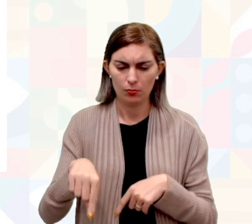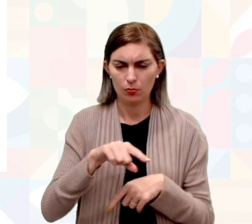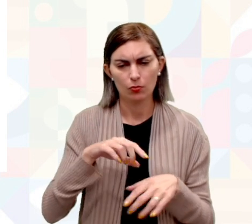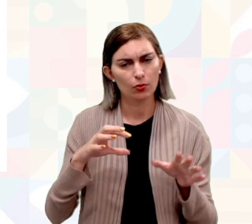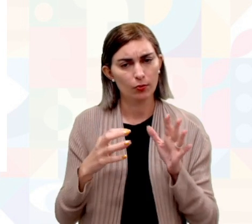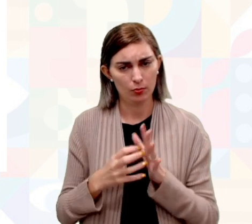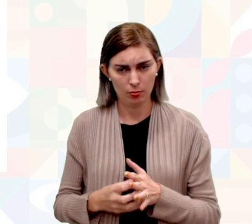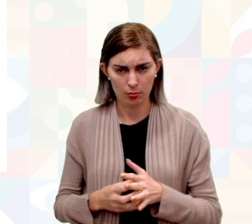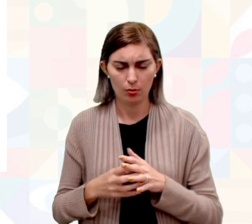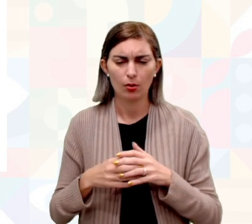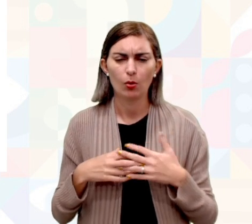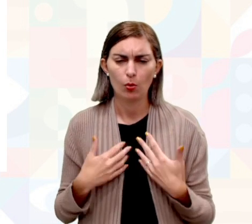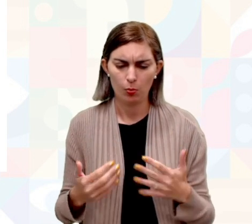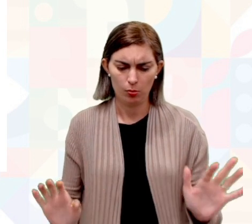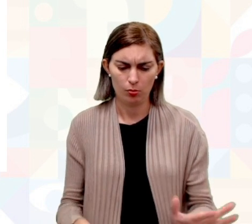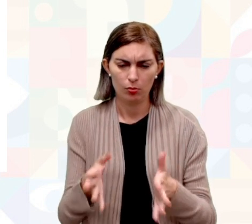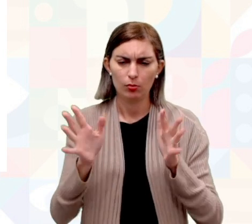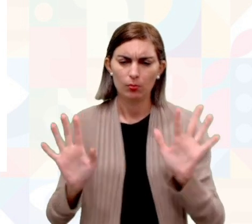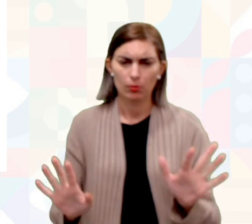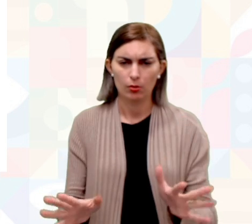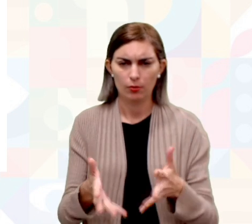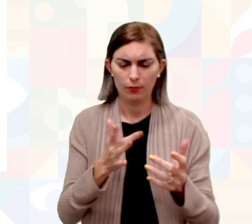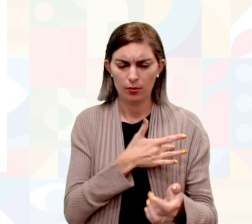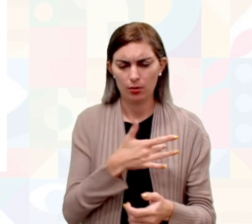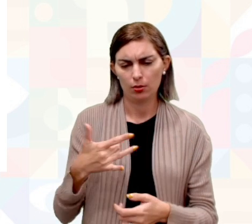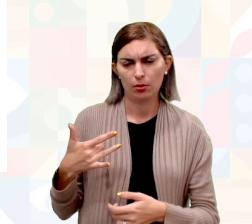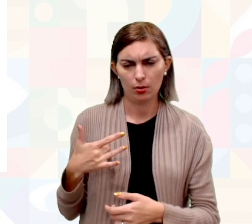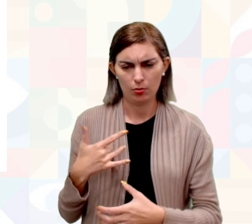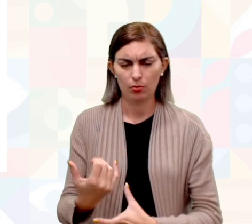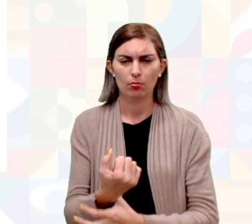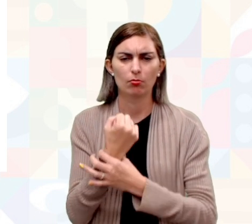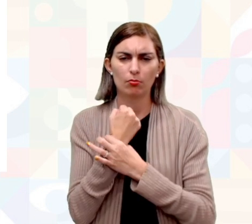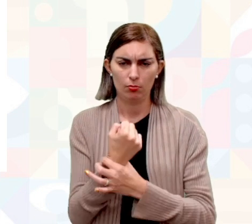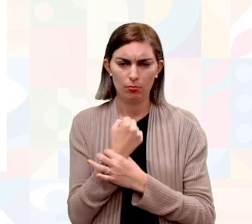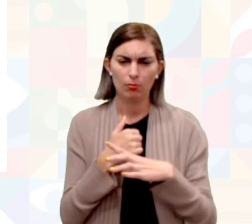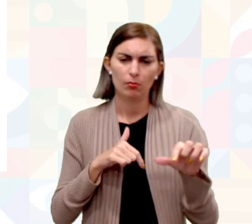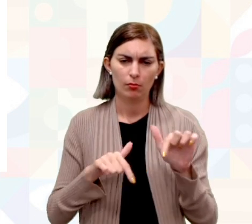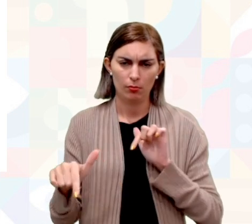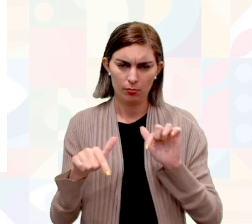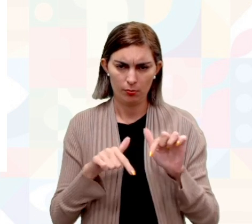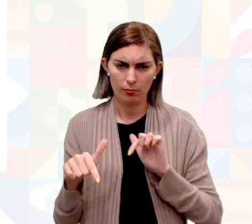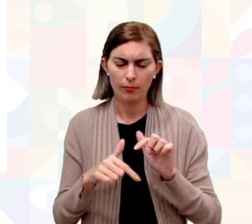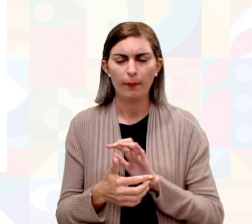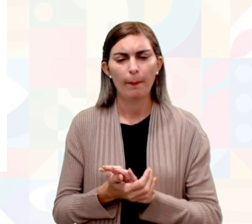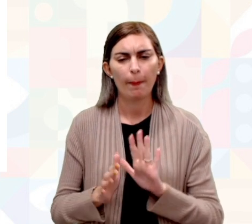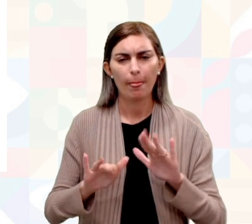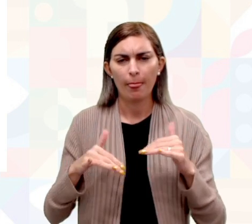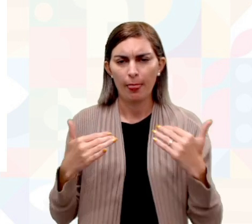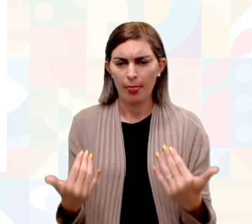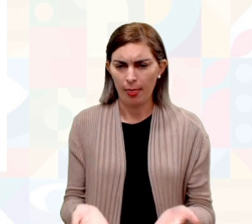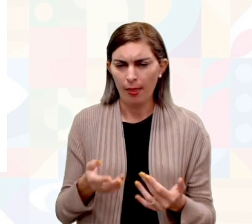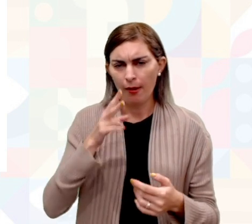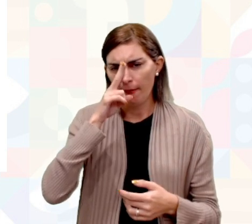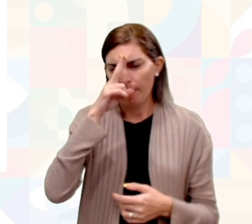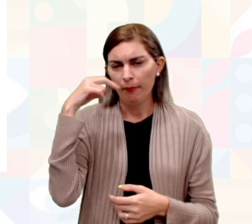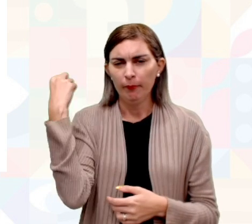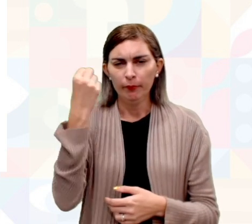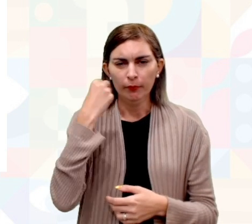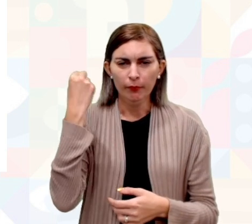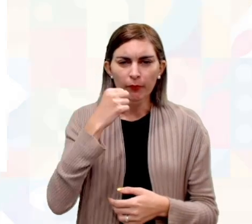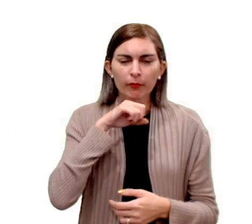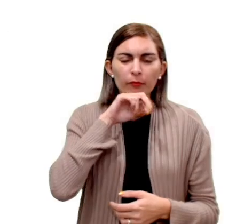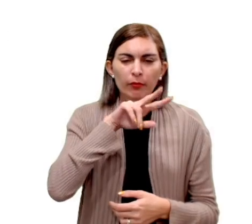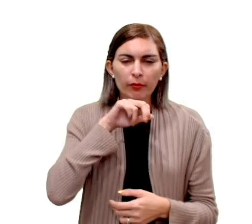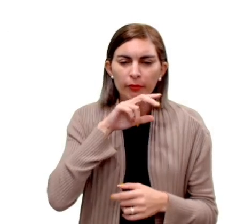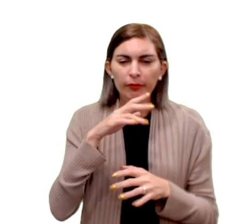função, promover, a saúde e a segurança do trabalhador. Então, a gravidade de uma